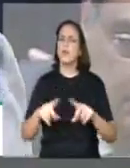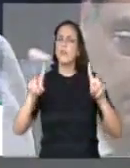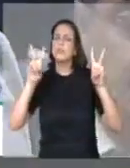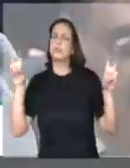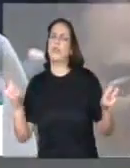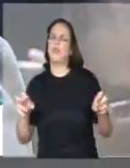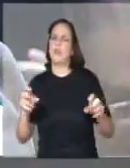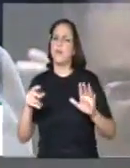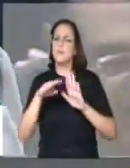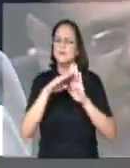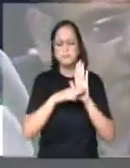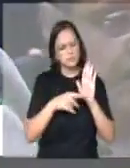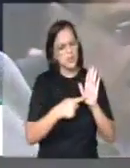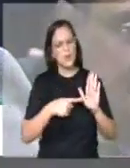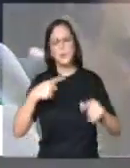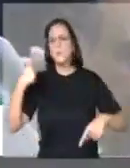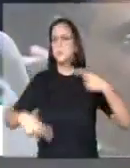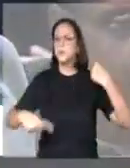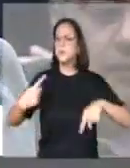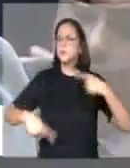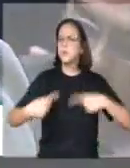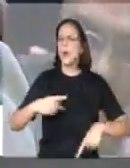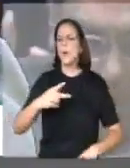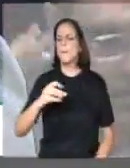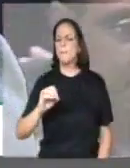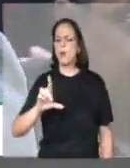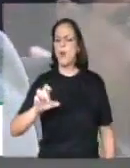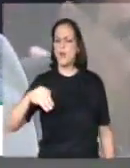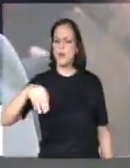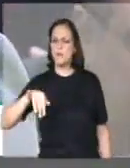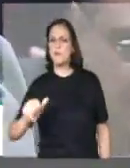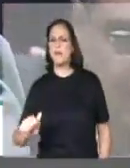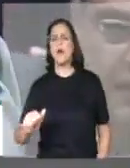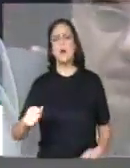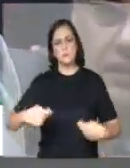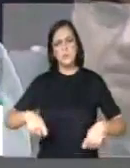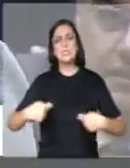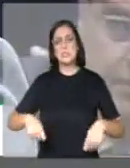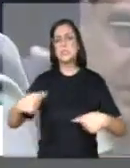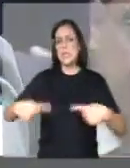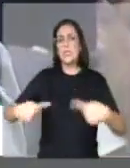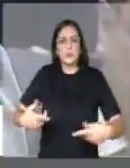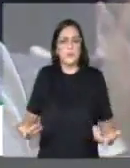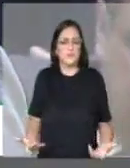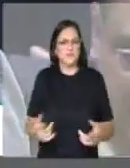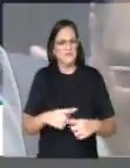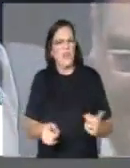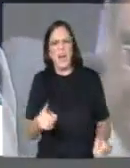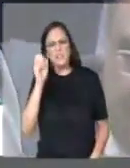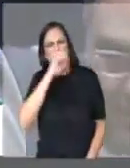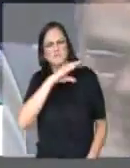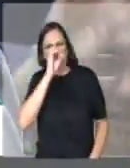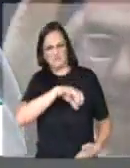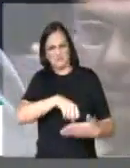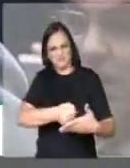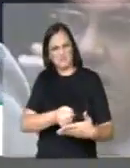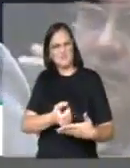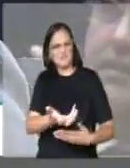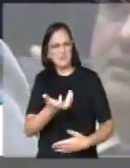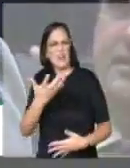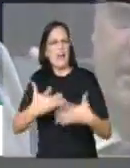e que tem assuntos para serem discutidos. Mas o que nós temos visto aqui é a obstrução pela obstrução para atrapalhar